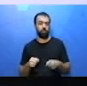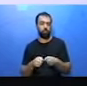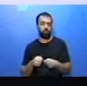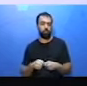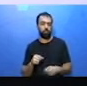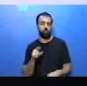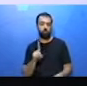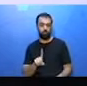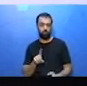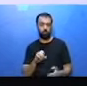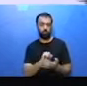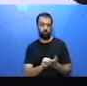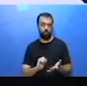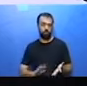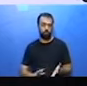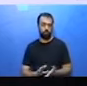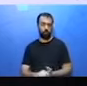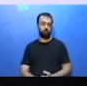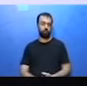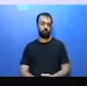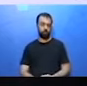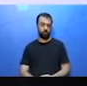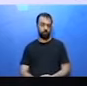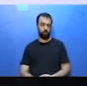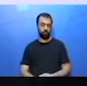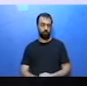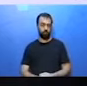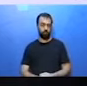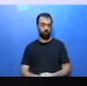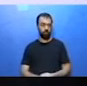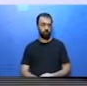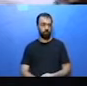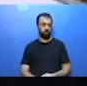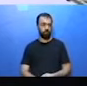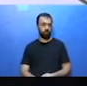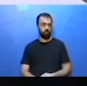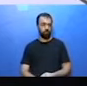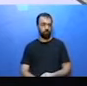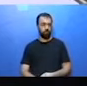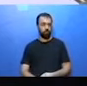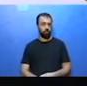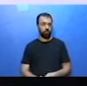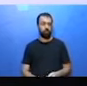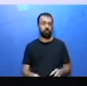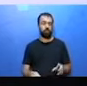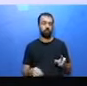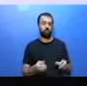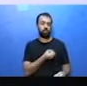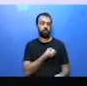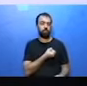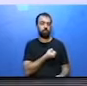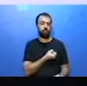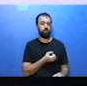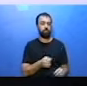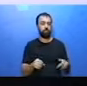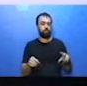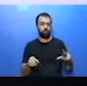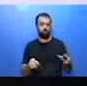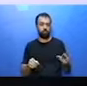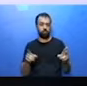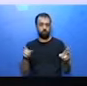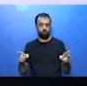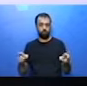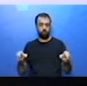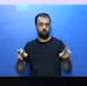quando fala em em fácil quando tem números que se repetem como máquina intoxicação a